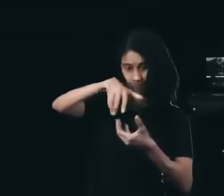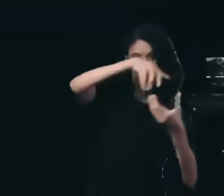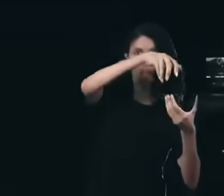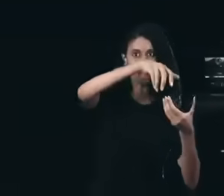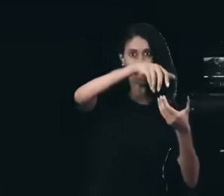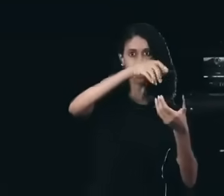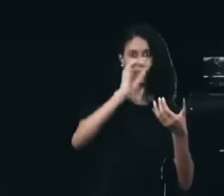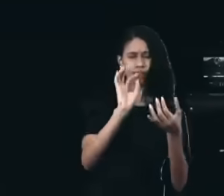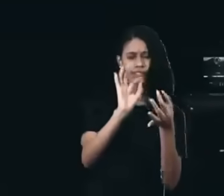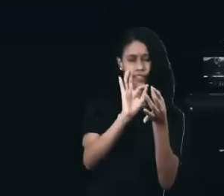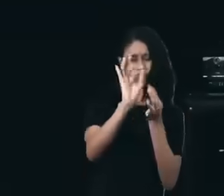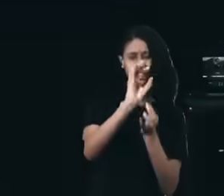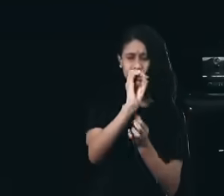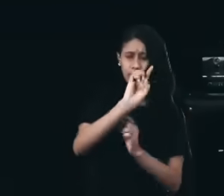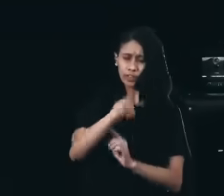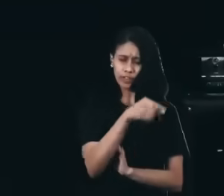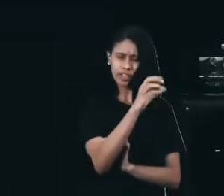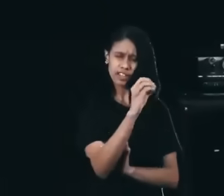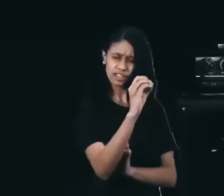está,